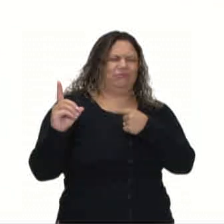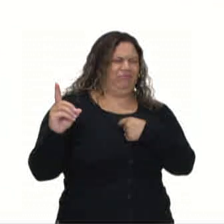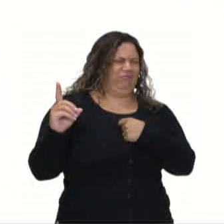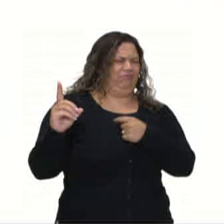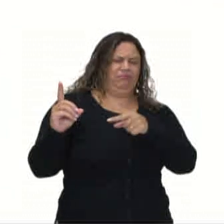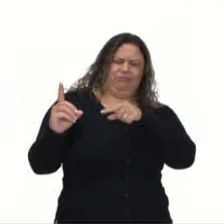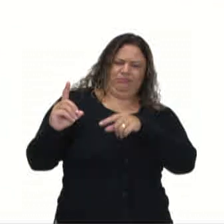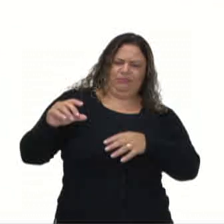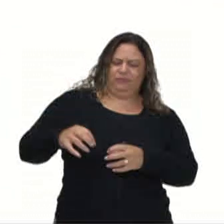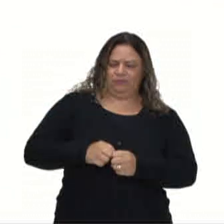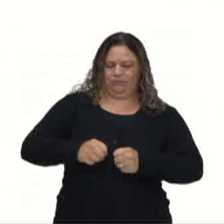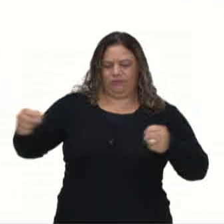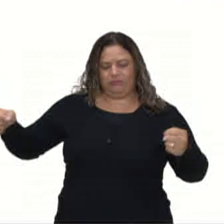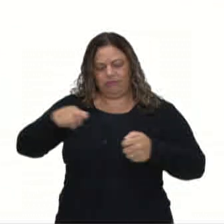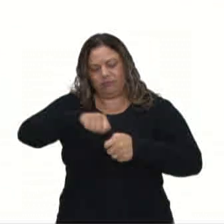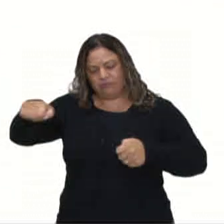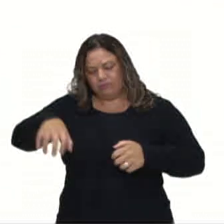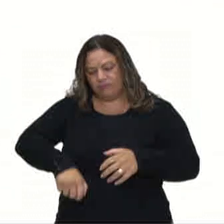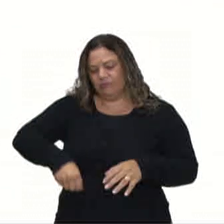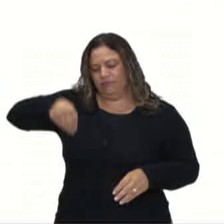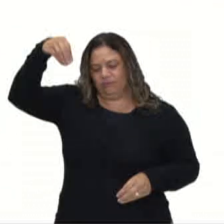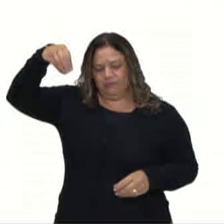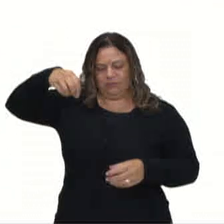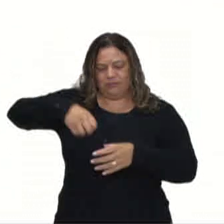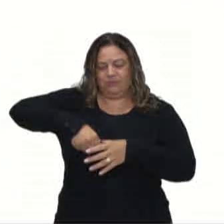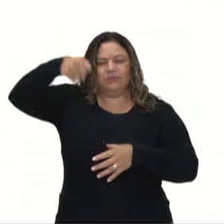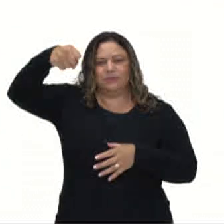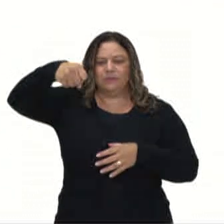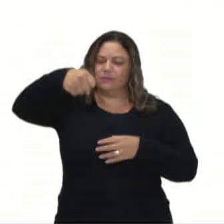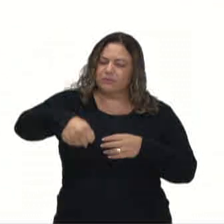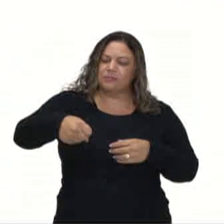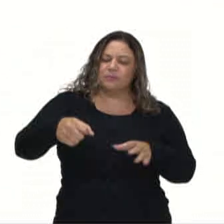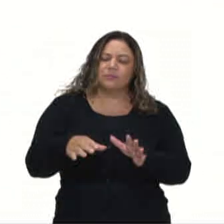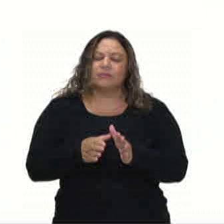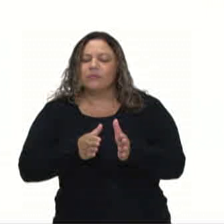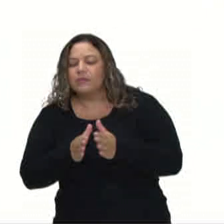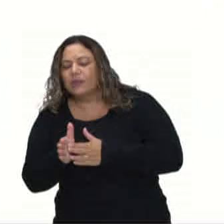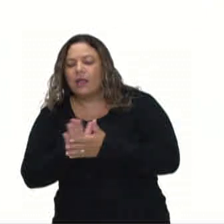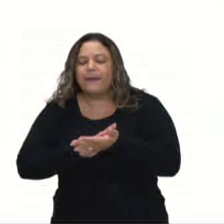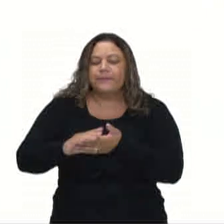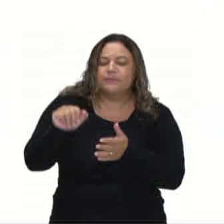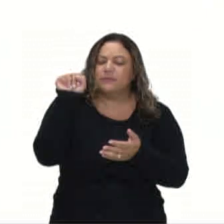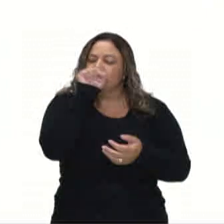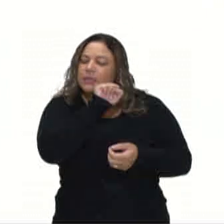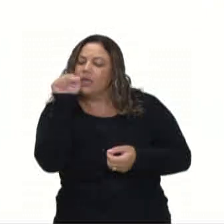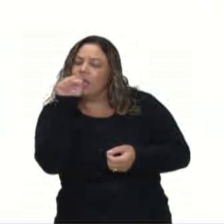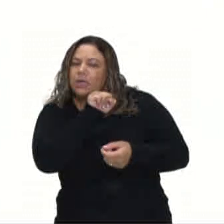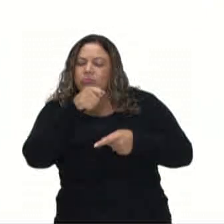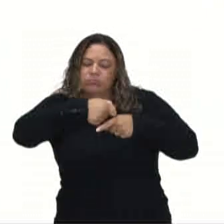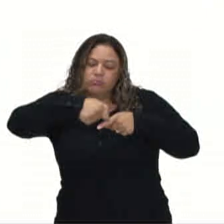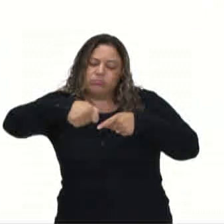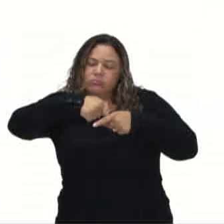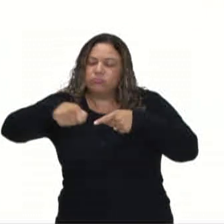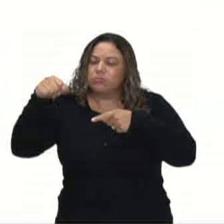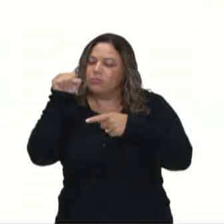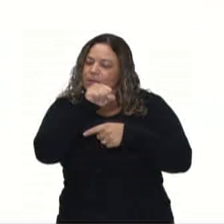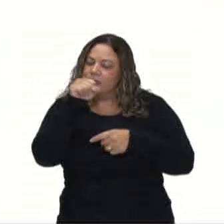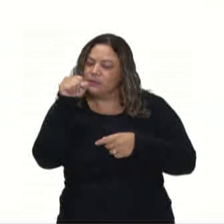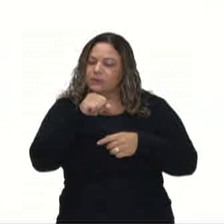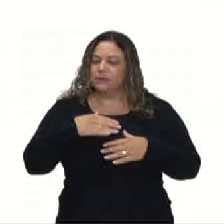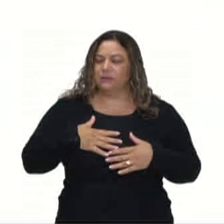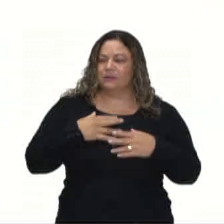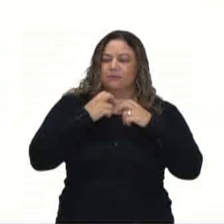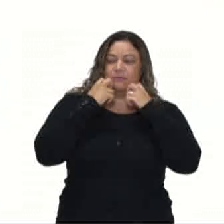tirou da mochila uma necessaire e começou, ele também, a escovar os dentes. O leve constrangimento